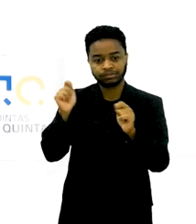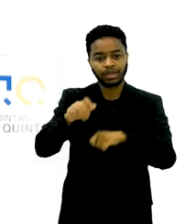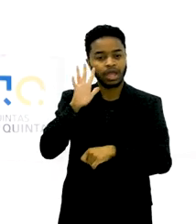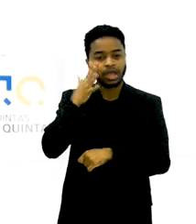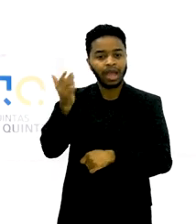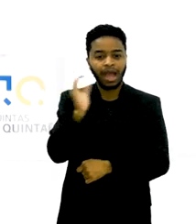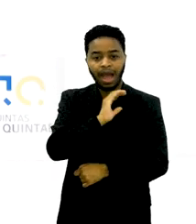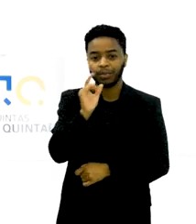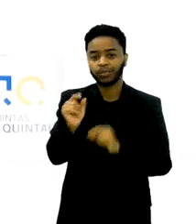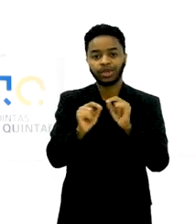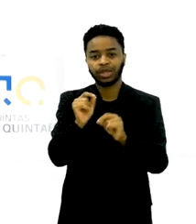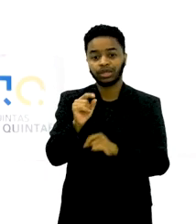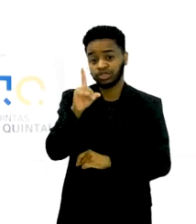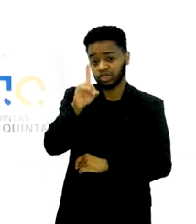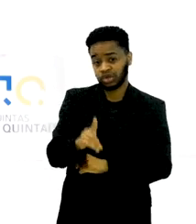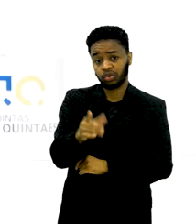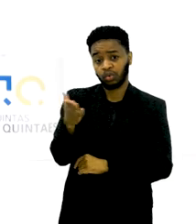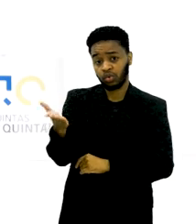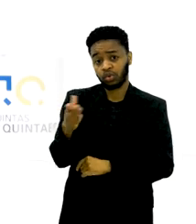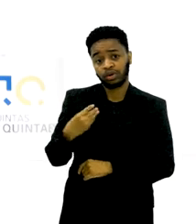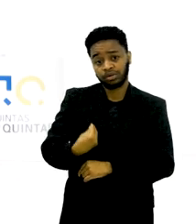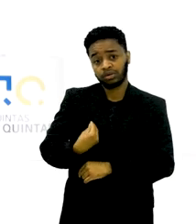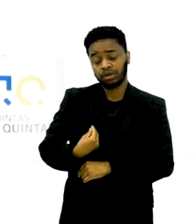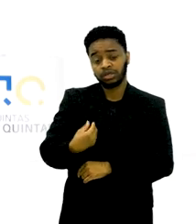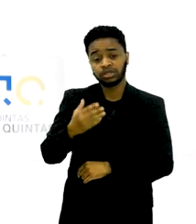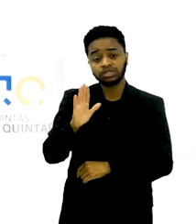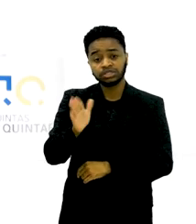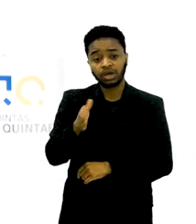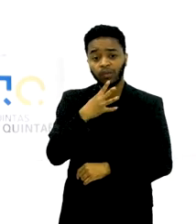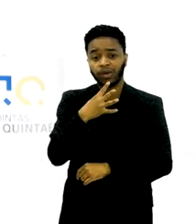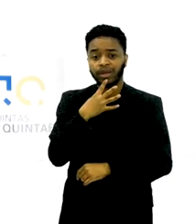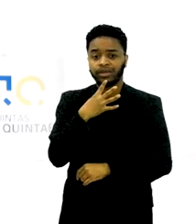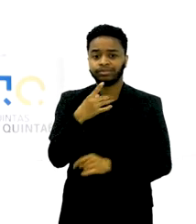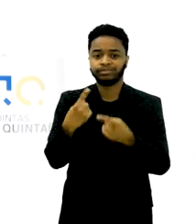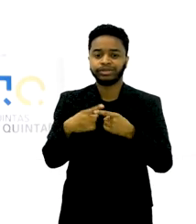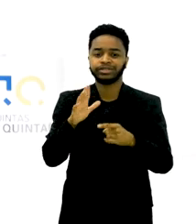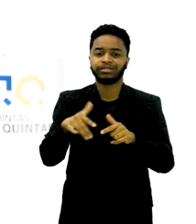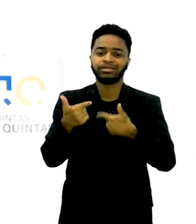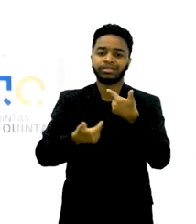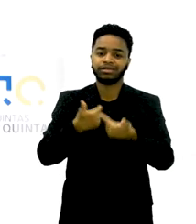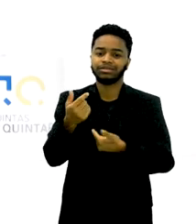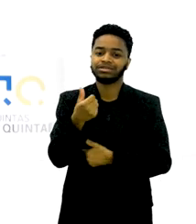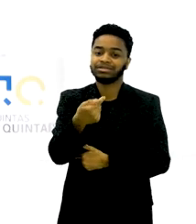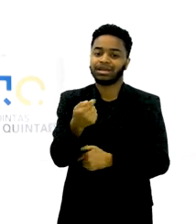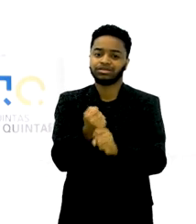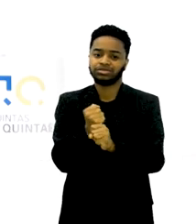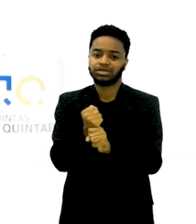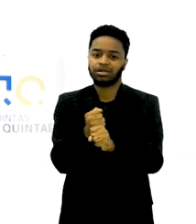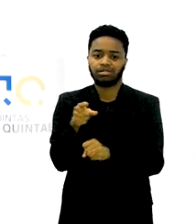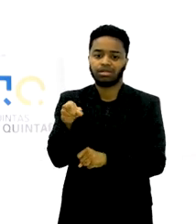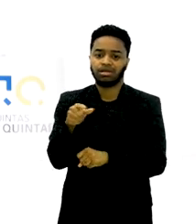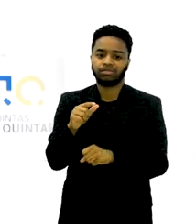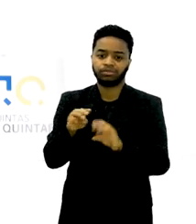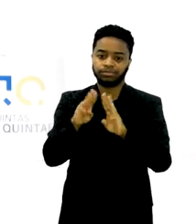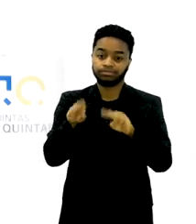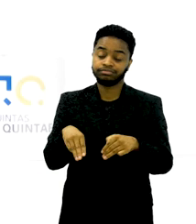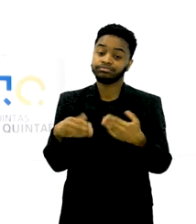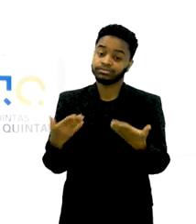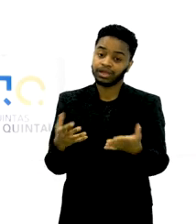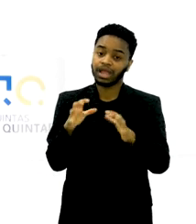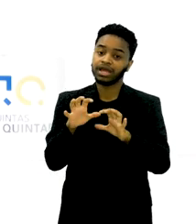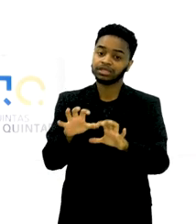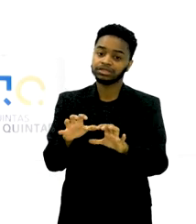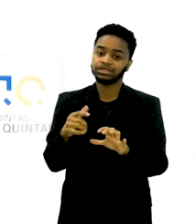e resolver isso rápido é a diretora operacional que tá aí porque ela conhece o museu já estava h 7 anos no museu E aí dessa